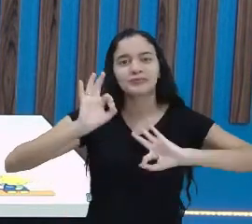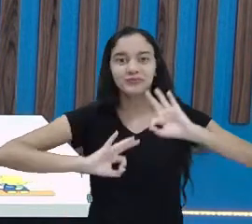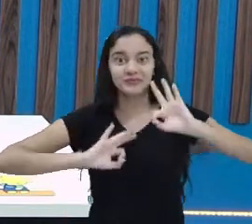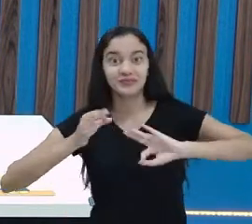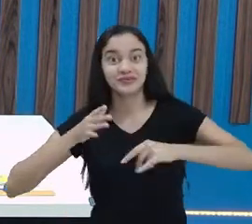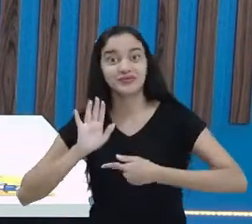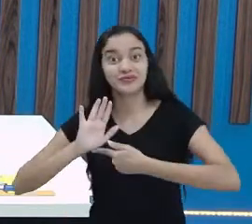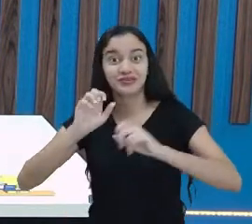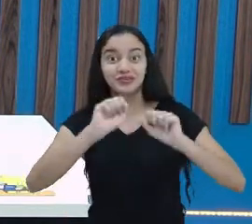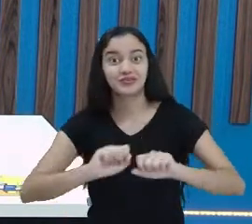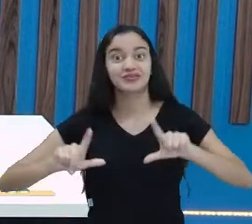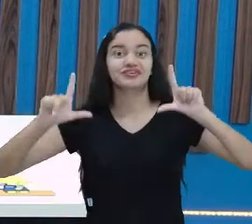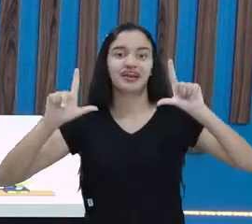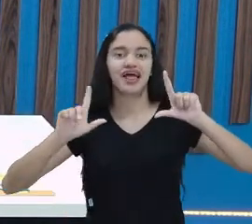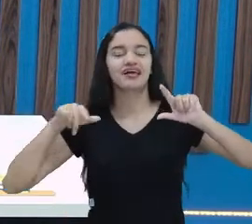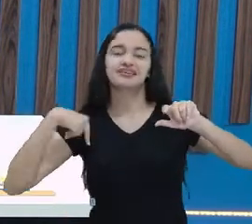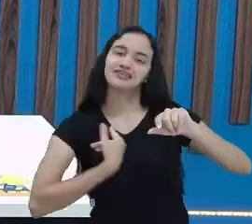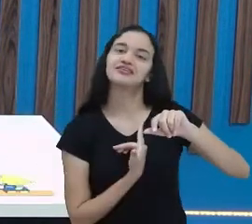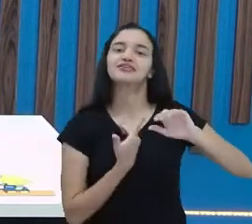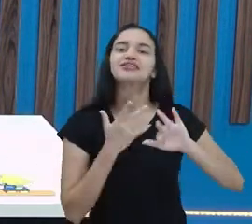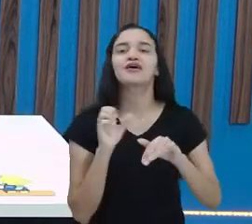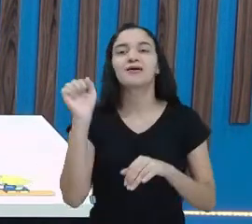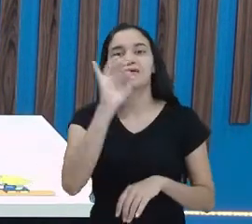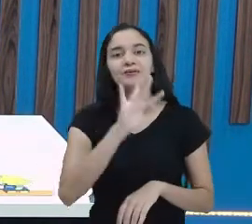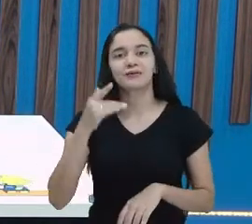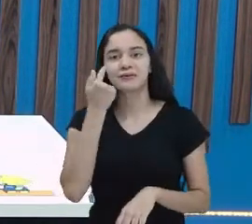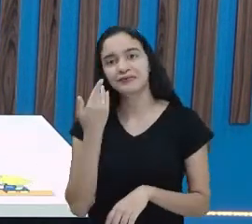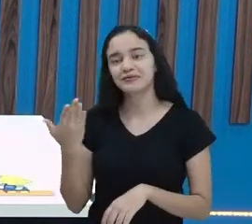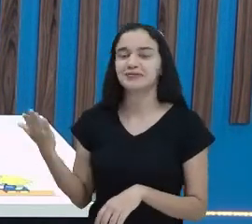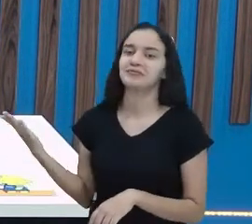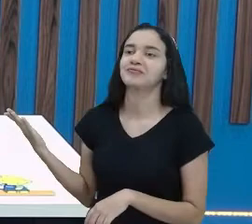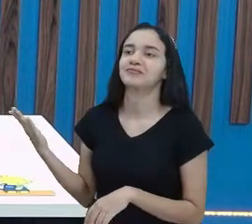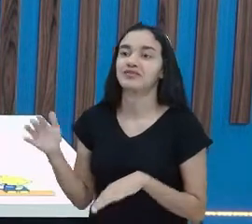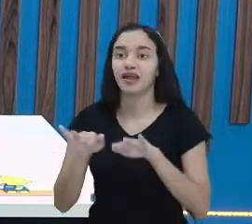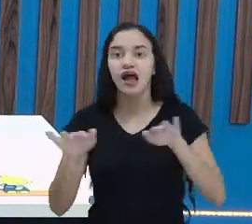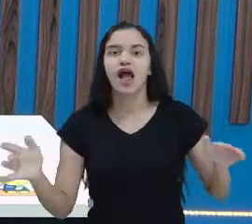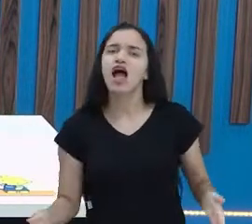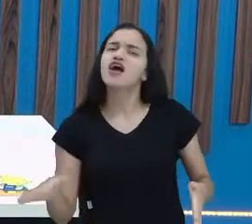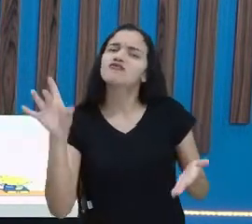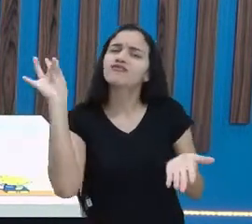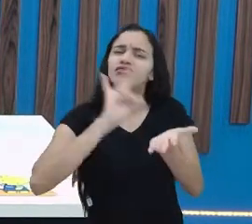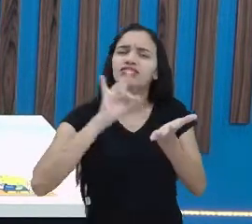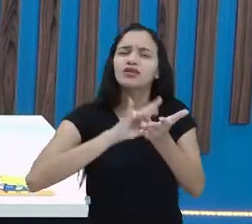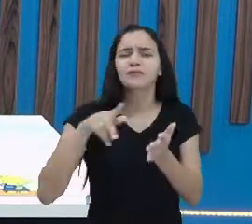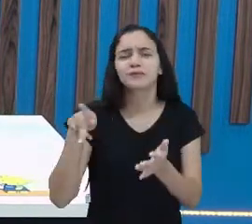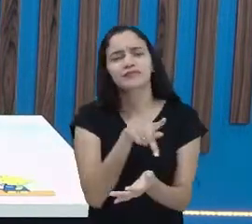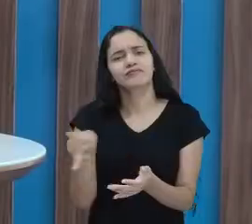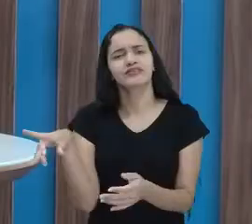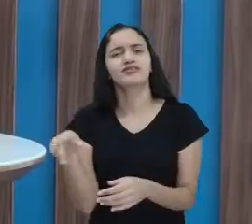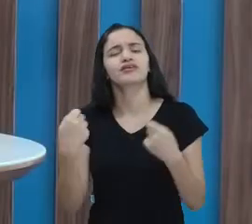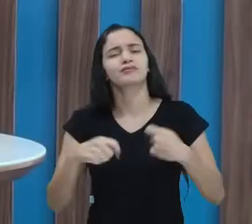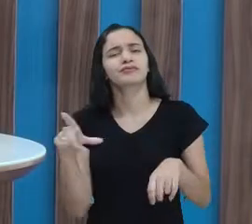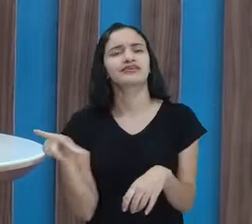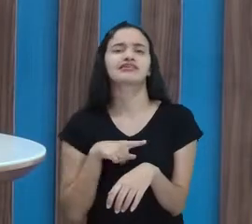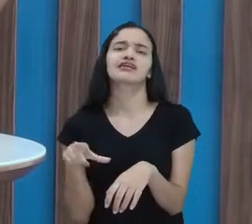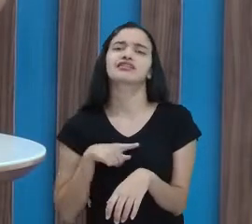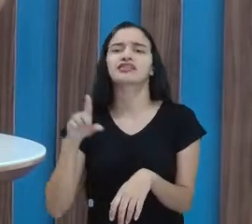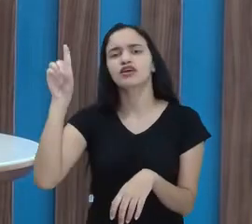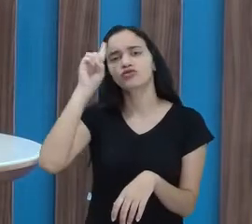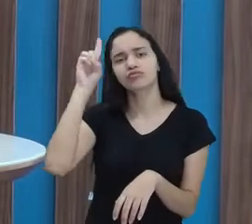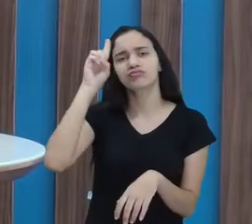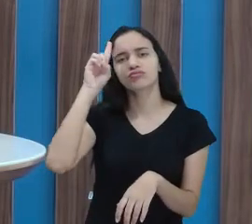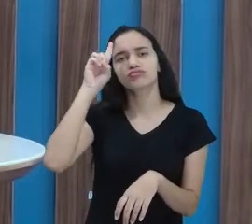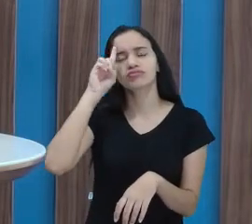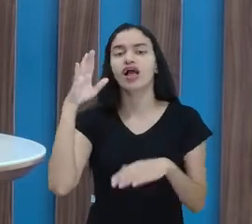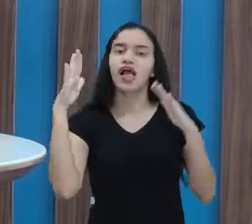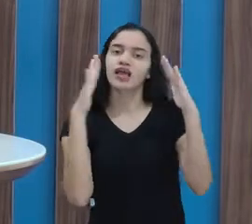no slide e a gente vai construir com essas imagens que está aí na mesa. Verdade, professora. A gente precisa ter uma rotina diária, tanto em casa